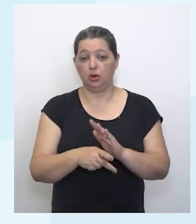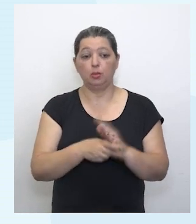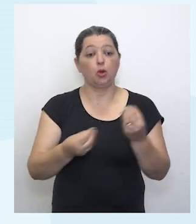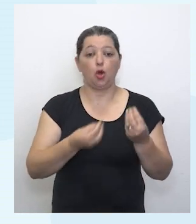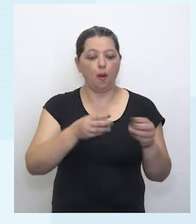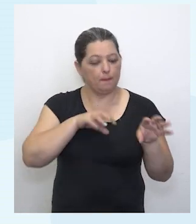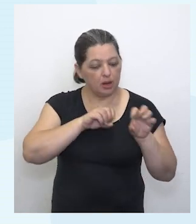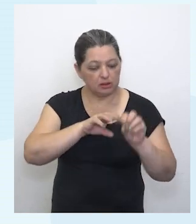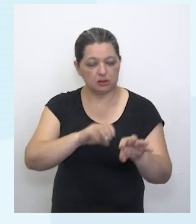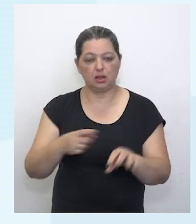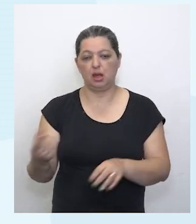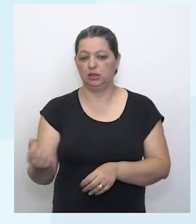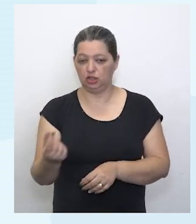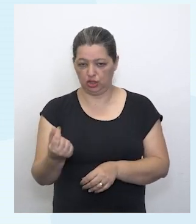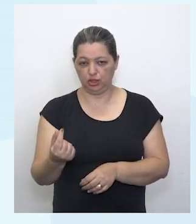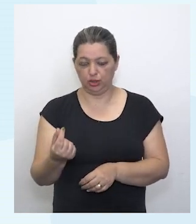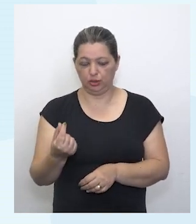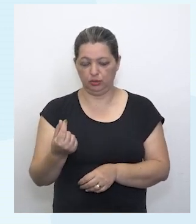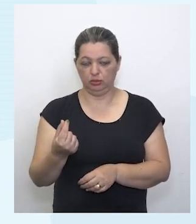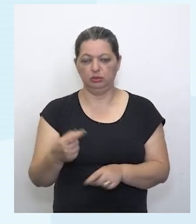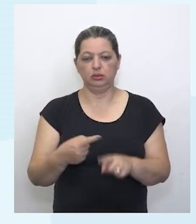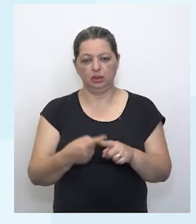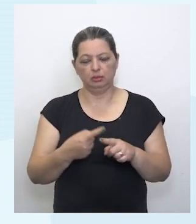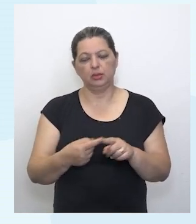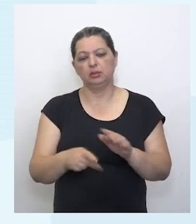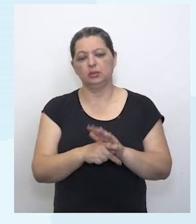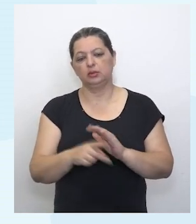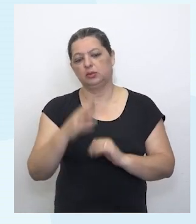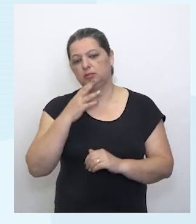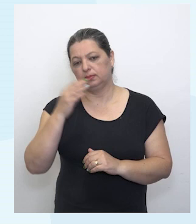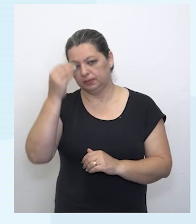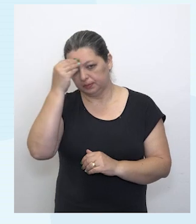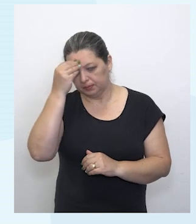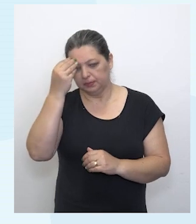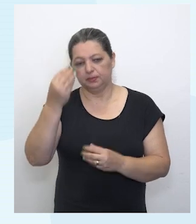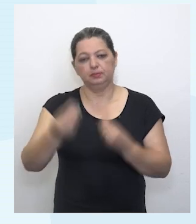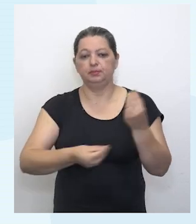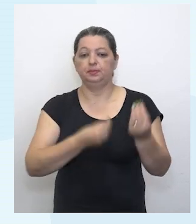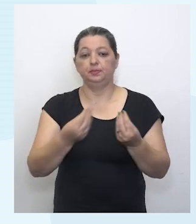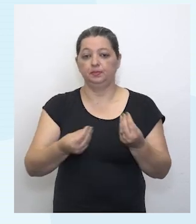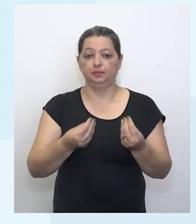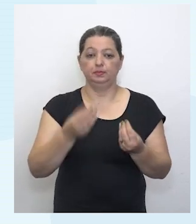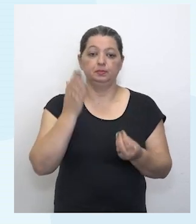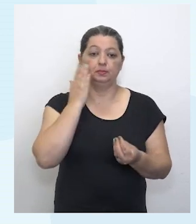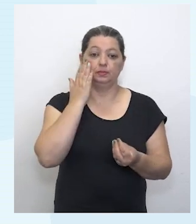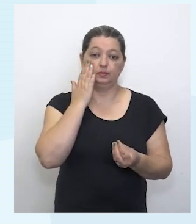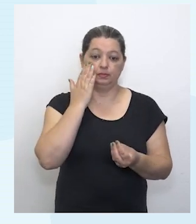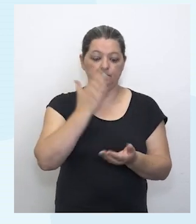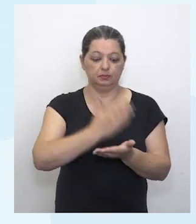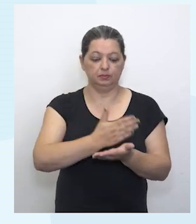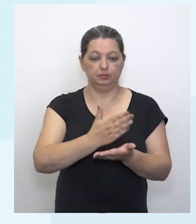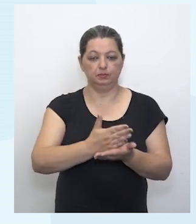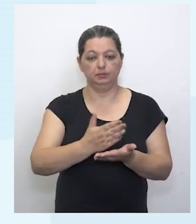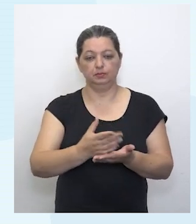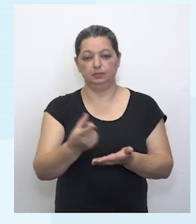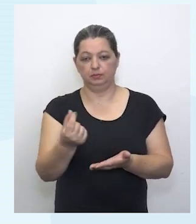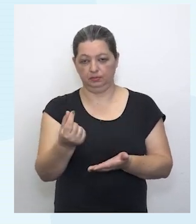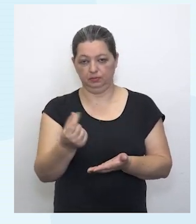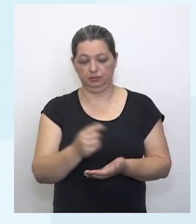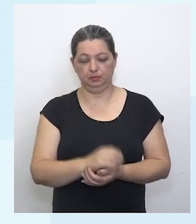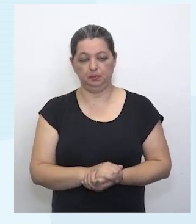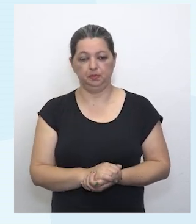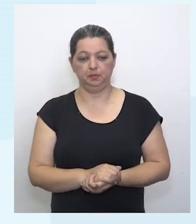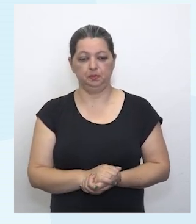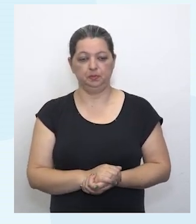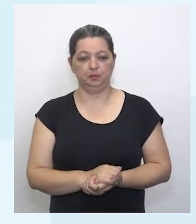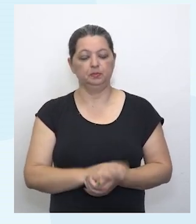pode mobilizar esses conhecimentos nestas questões, na abordagem dessas questões, né? E aí, a partir disso,